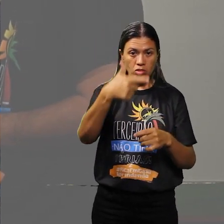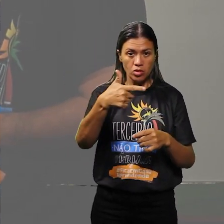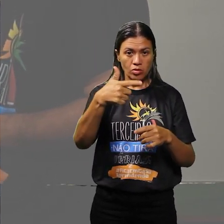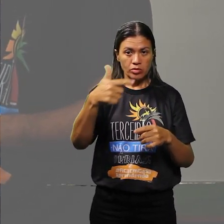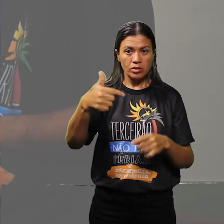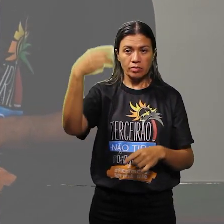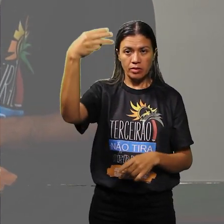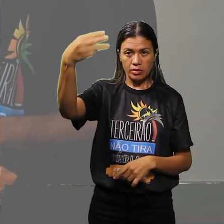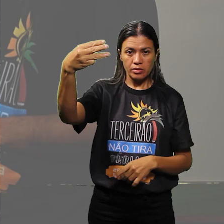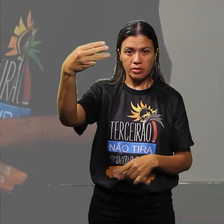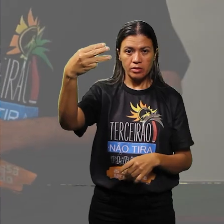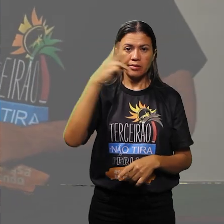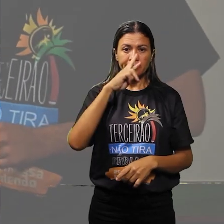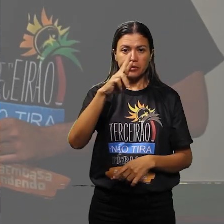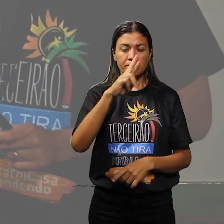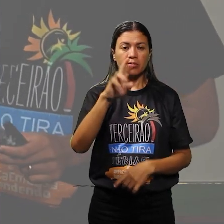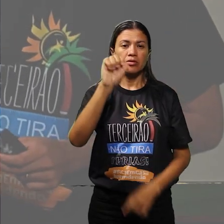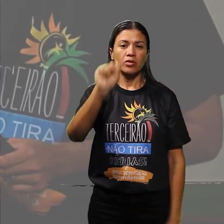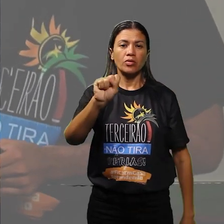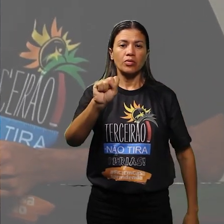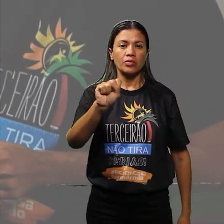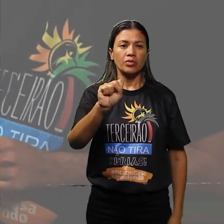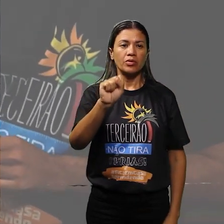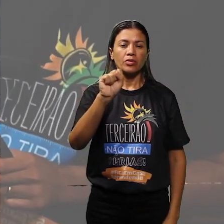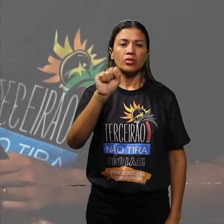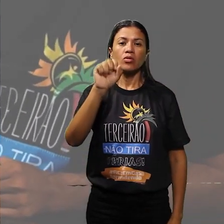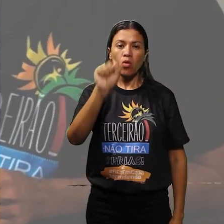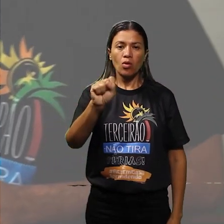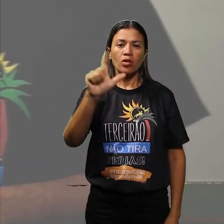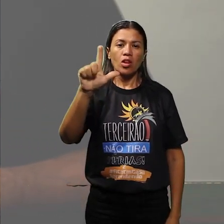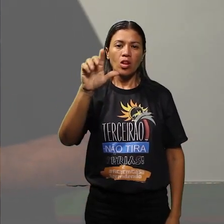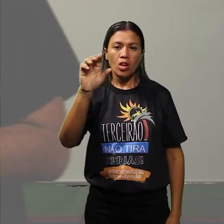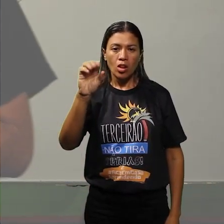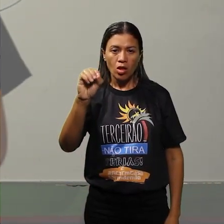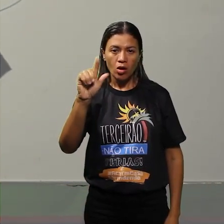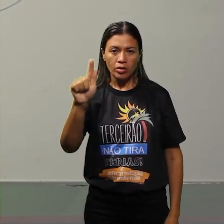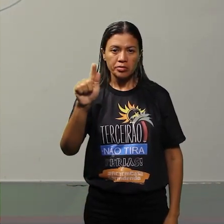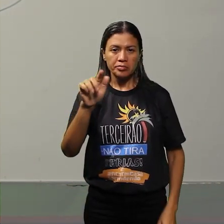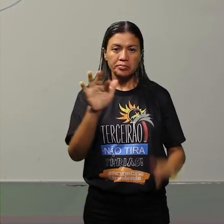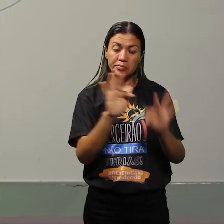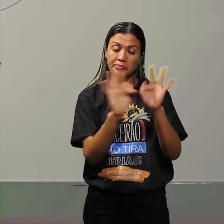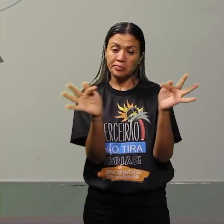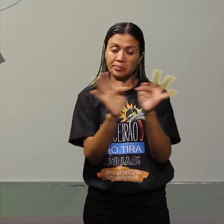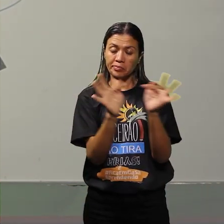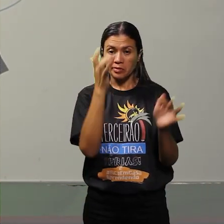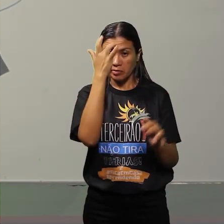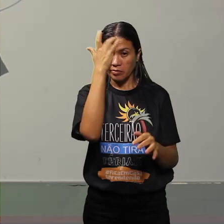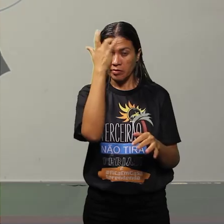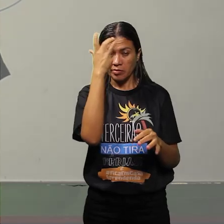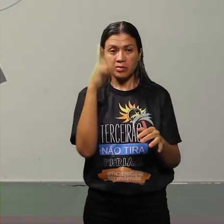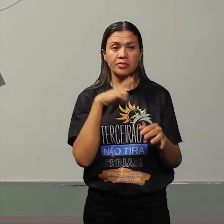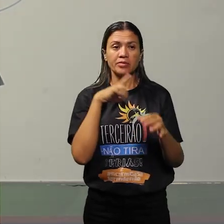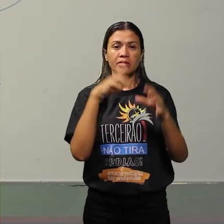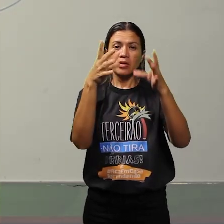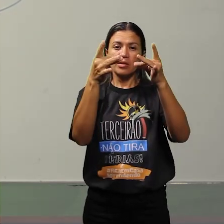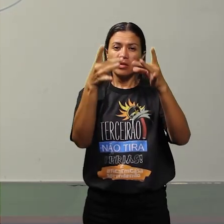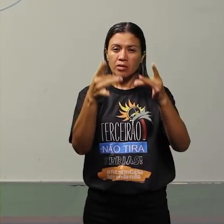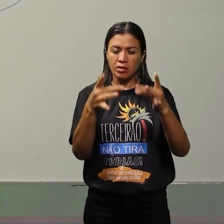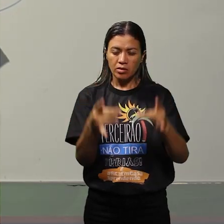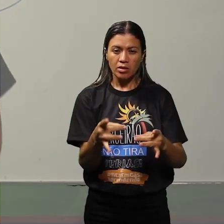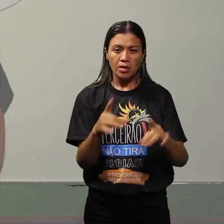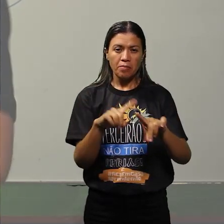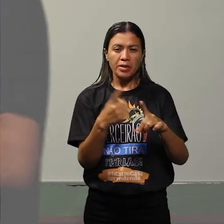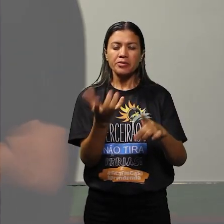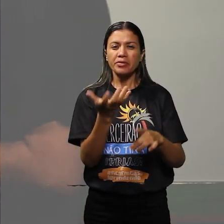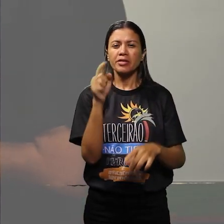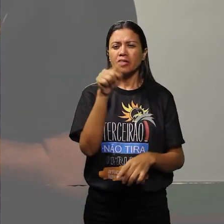elevado à terceira vai dar quanto? Vai dar 8. Isso é logaritmo. Simples assim. Claro que tem detalhes, tem propriedades, etc. Mas eu